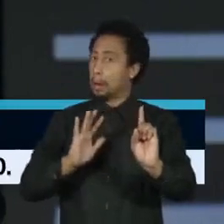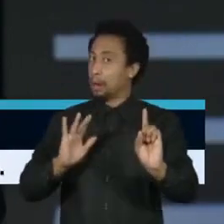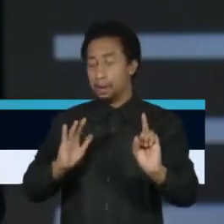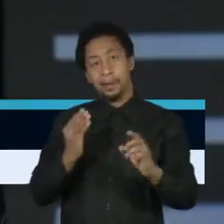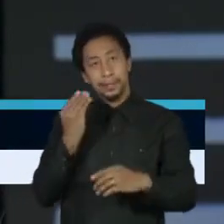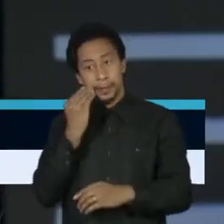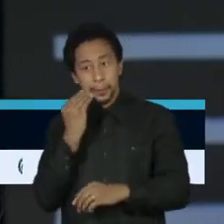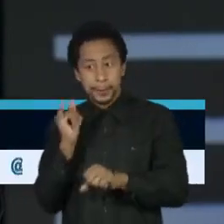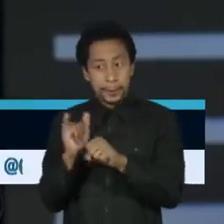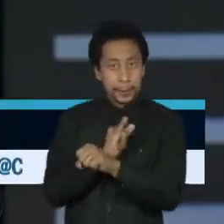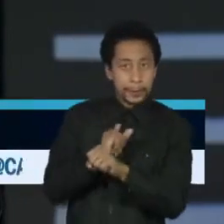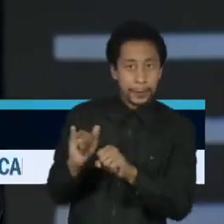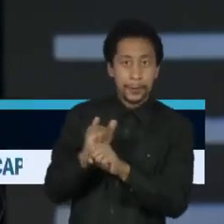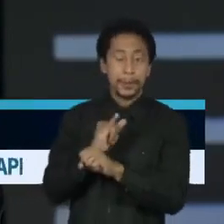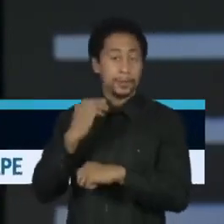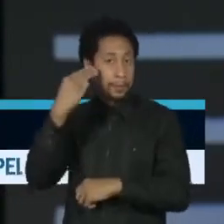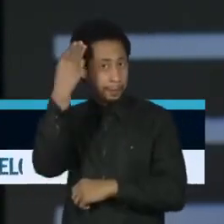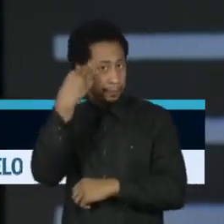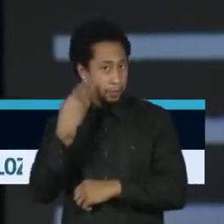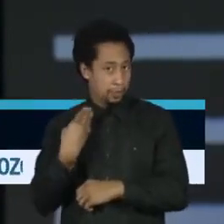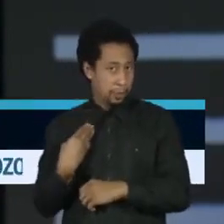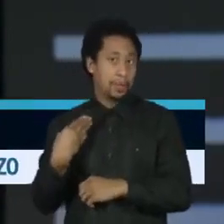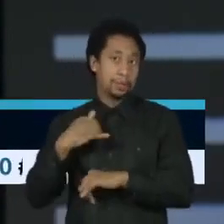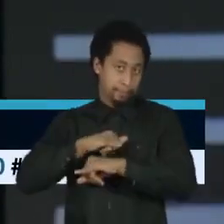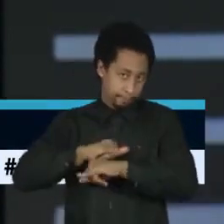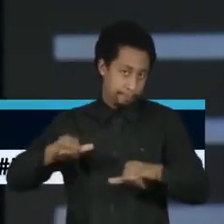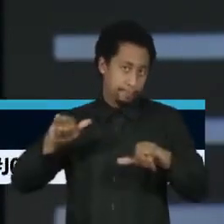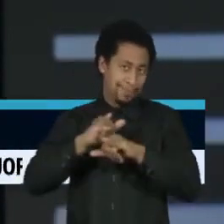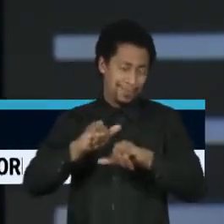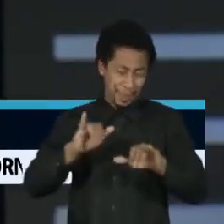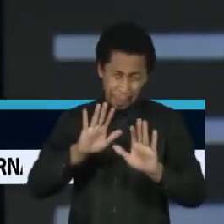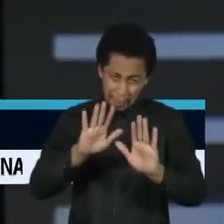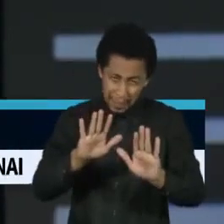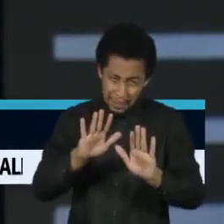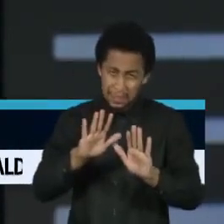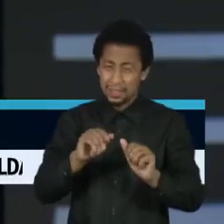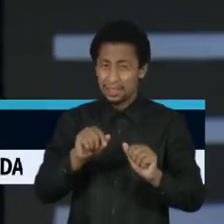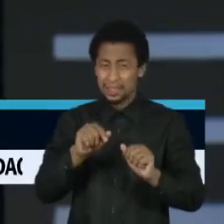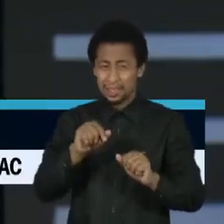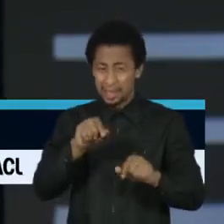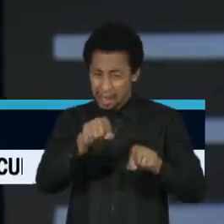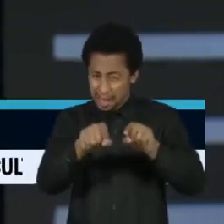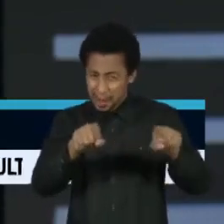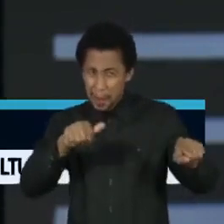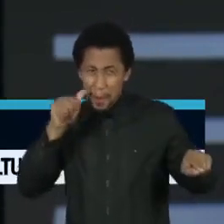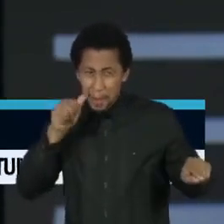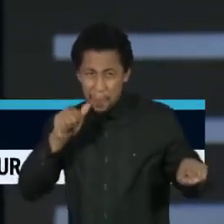eu quero acreditar que eu duvido que esse cara não um truque tão tão simpl E aí